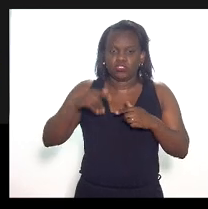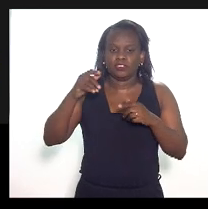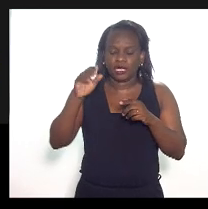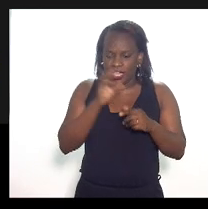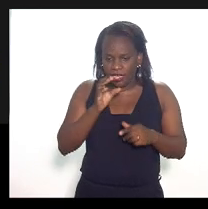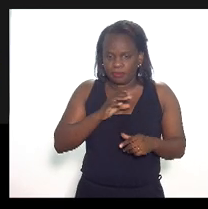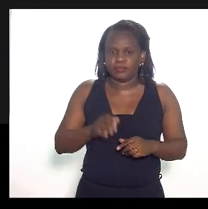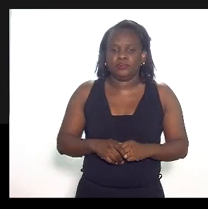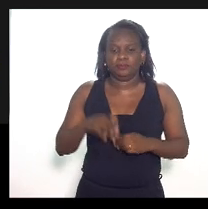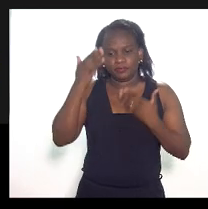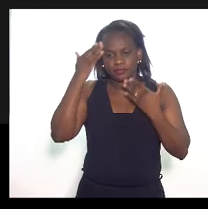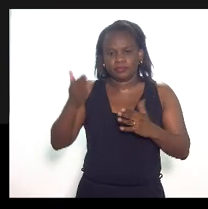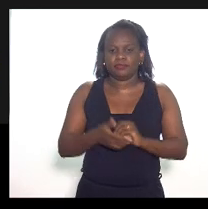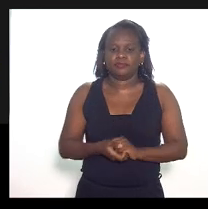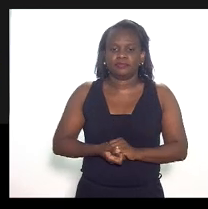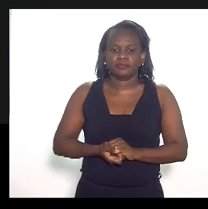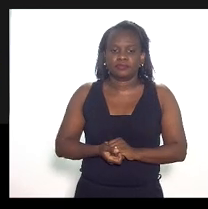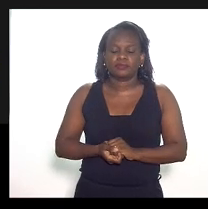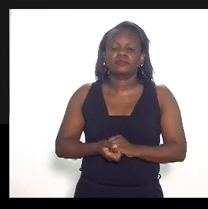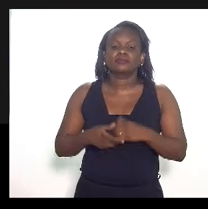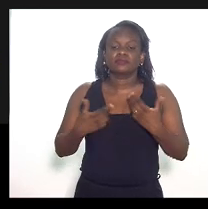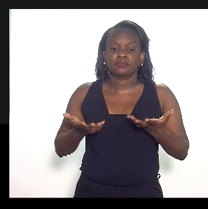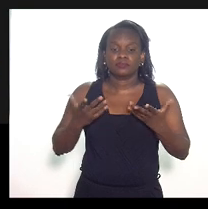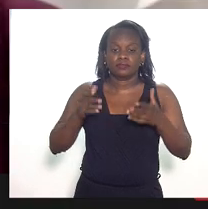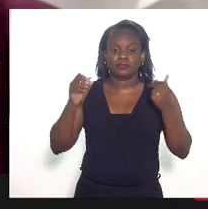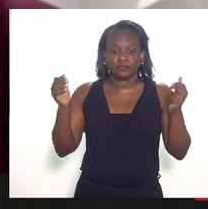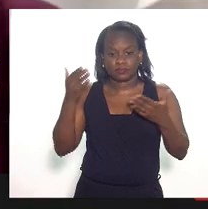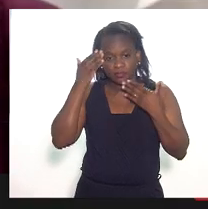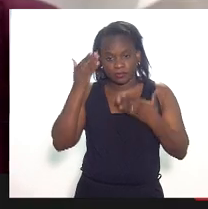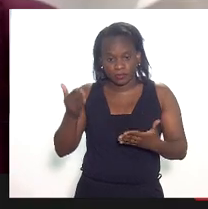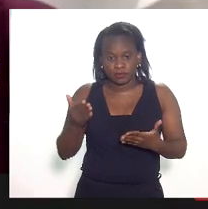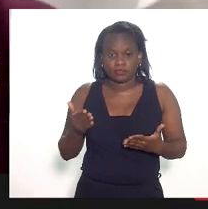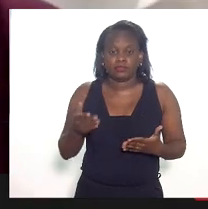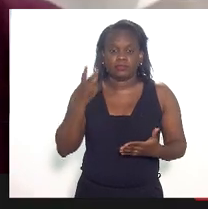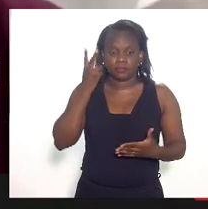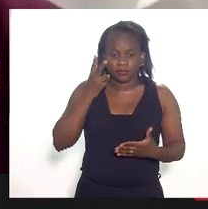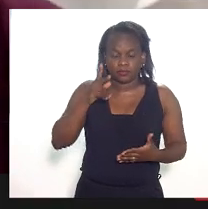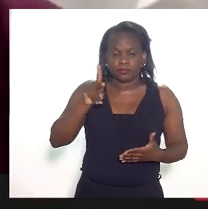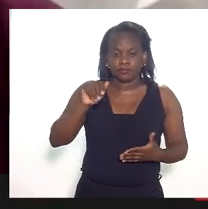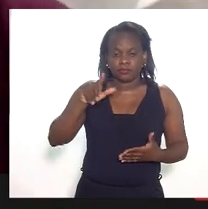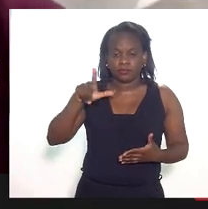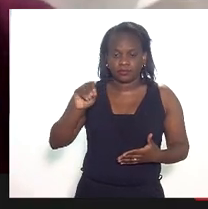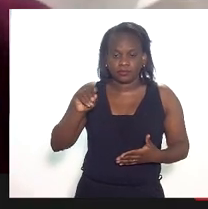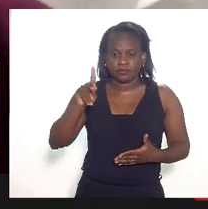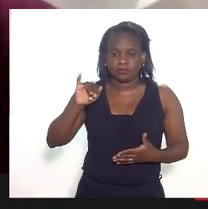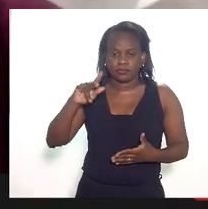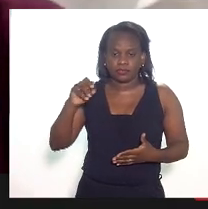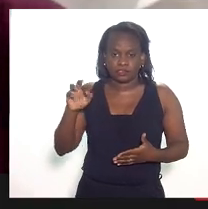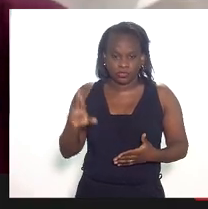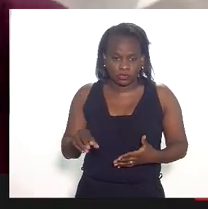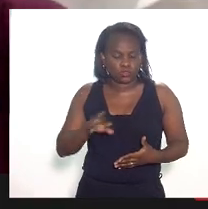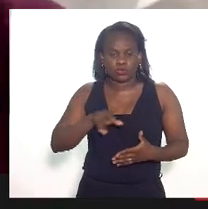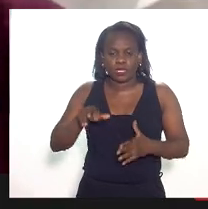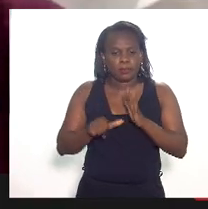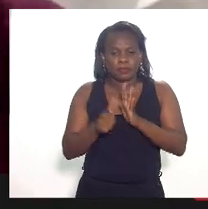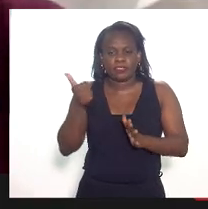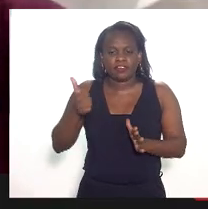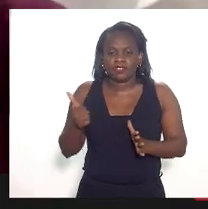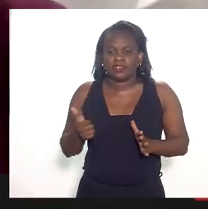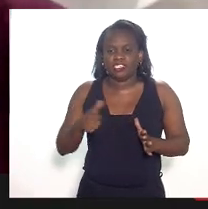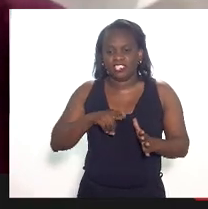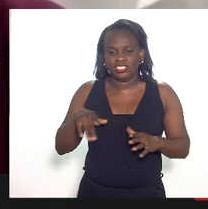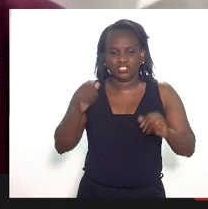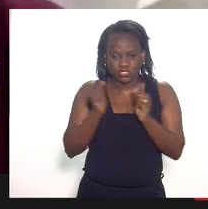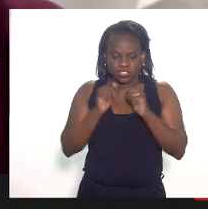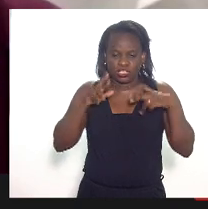rápido possível. Obrigado. Eu queria inicialmente agradecer ao vereador Paulo Pinheiro. Não é a primeira vez que participamos de